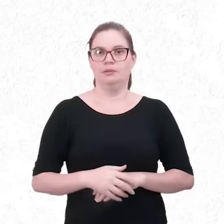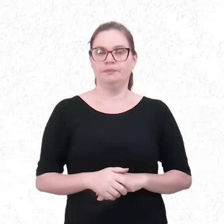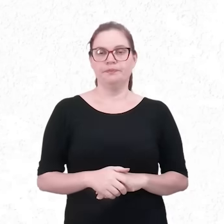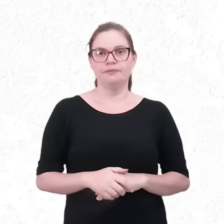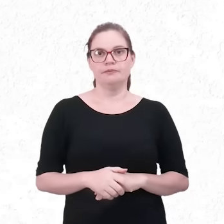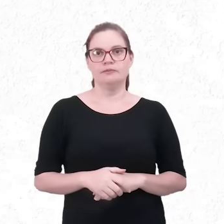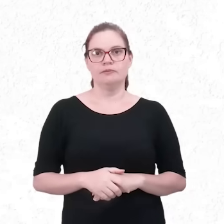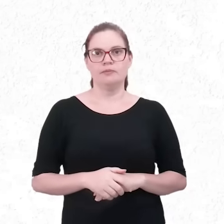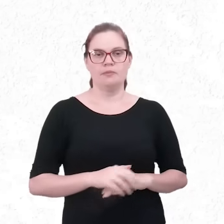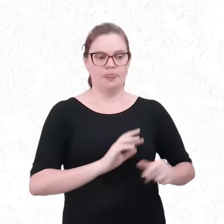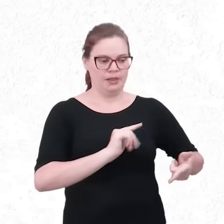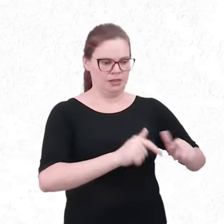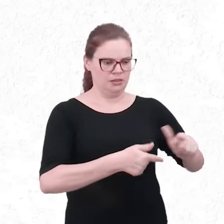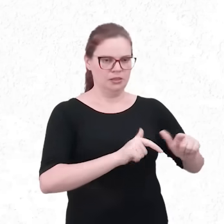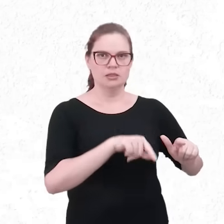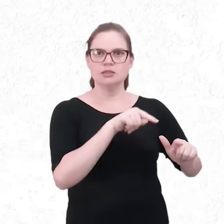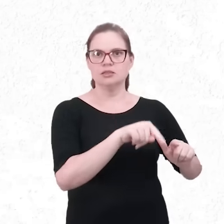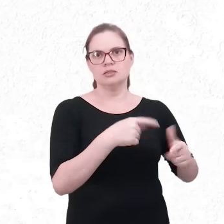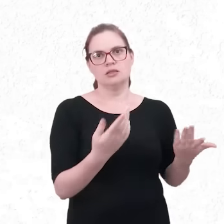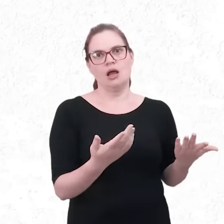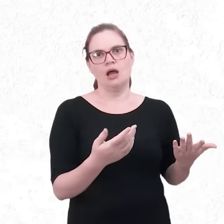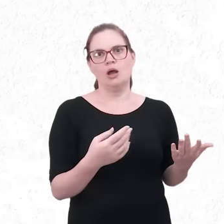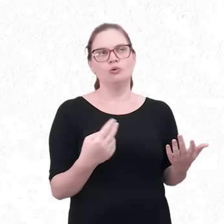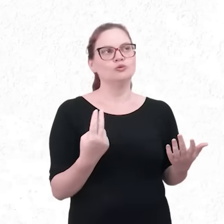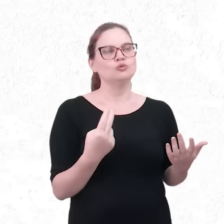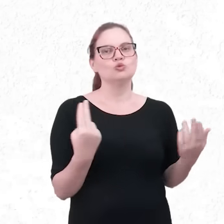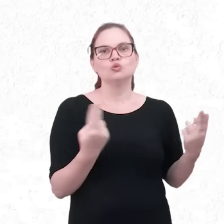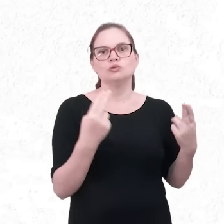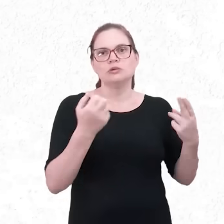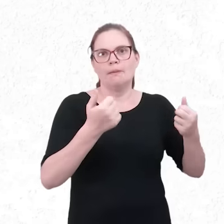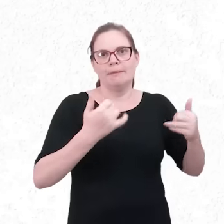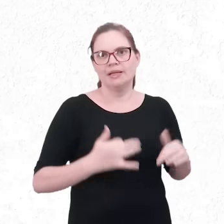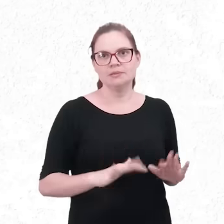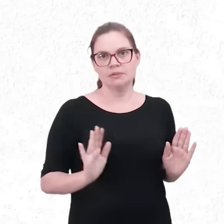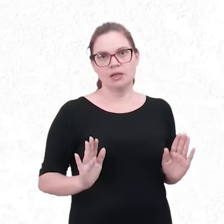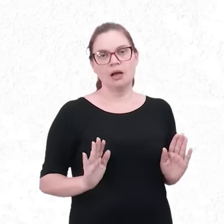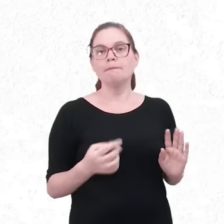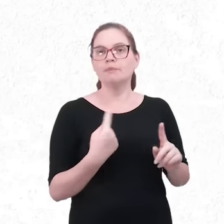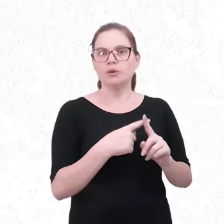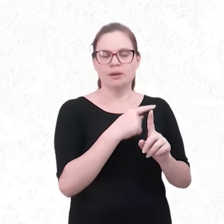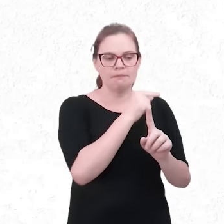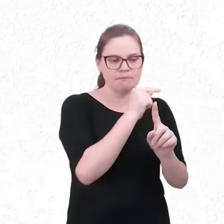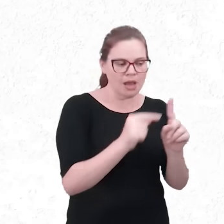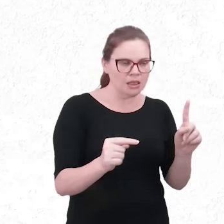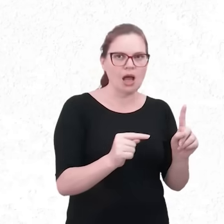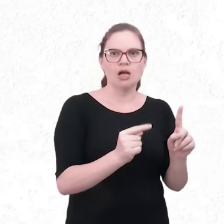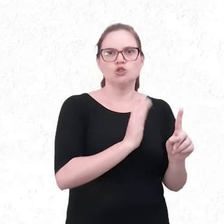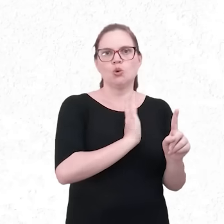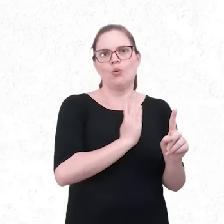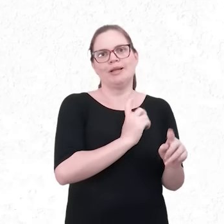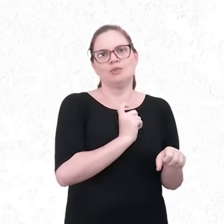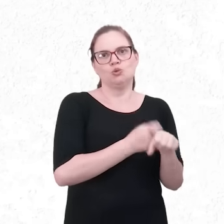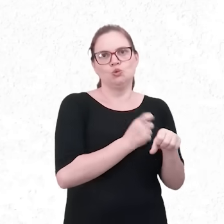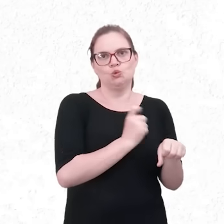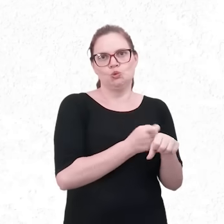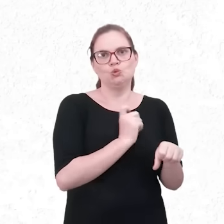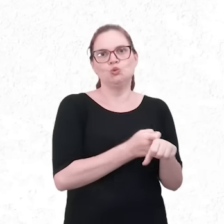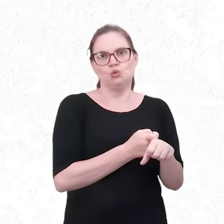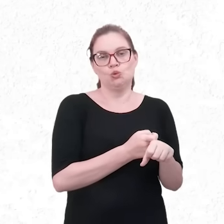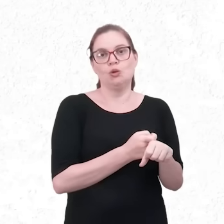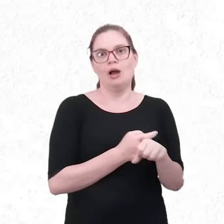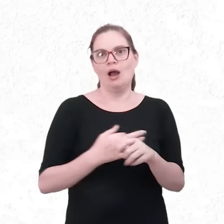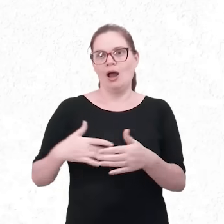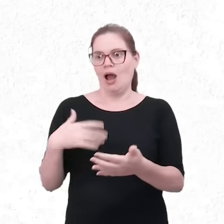que Israel, estou falando com minhas palavras, foi endurecido em parte até que entre o tempo